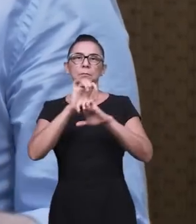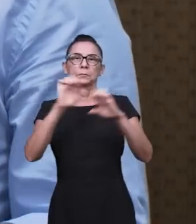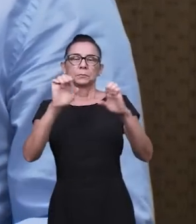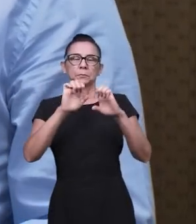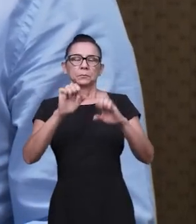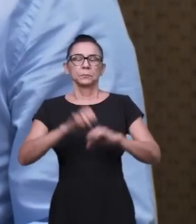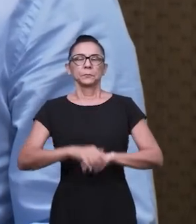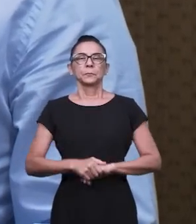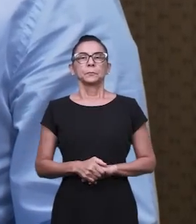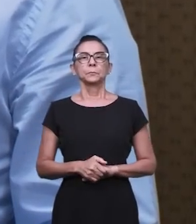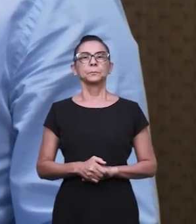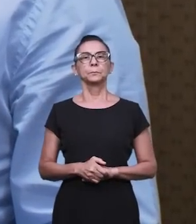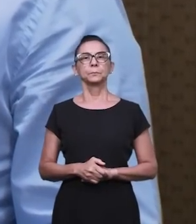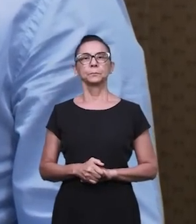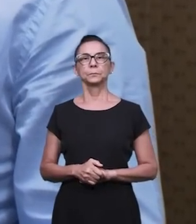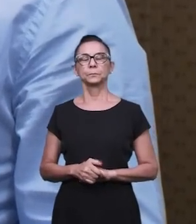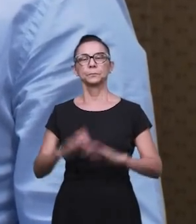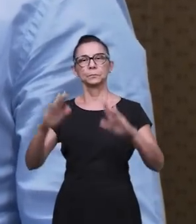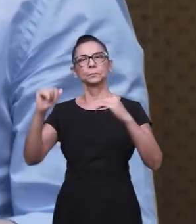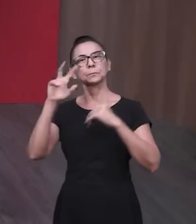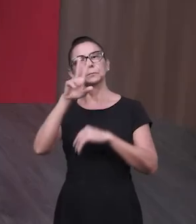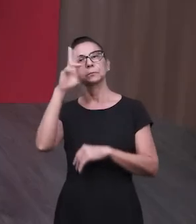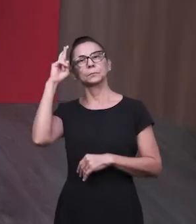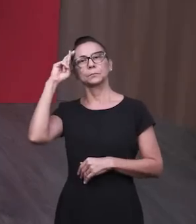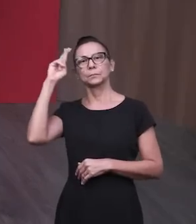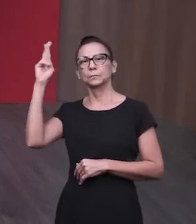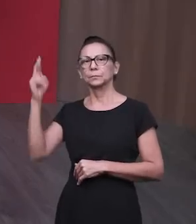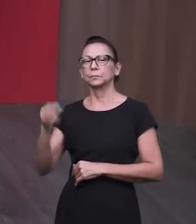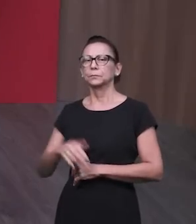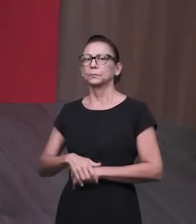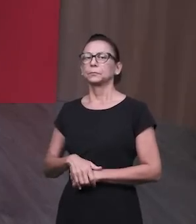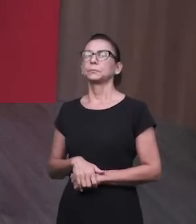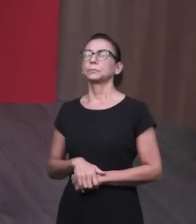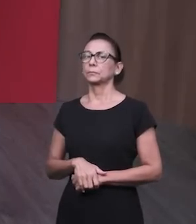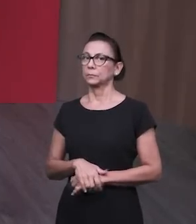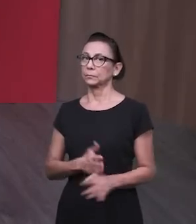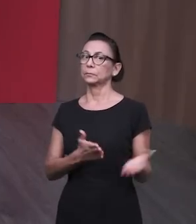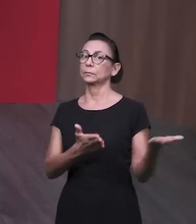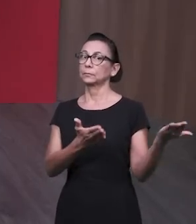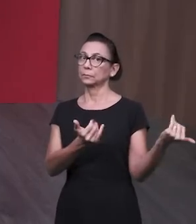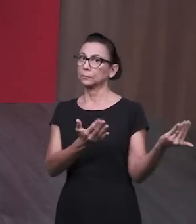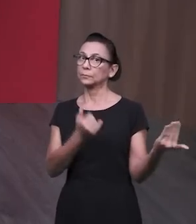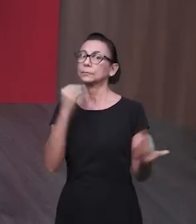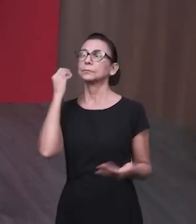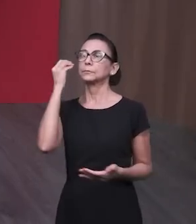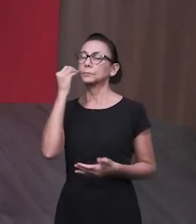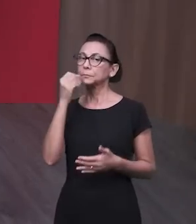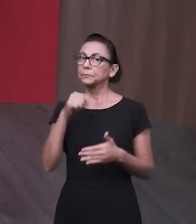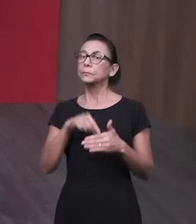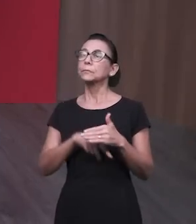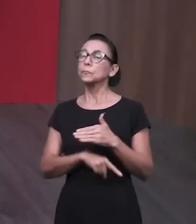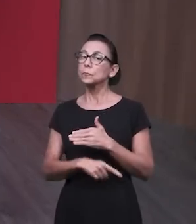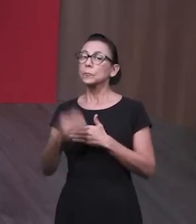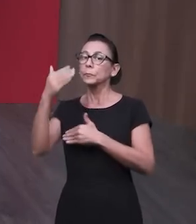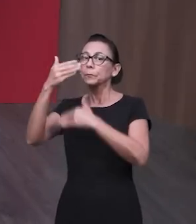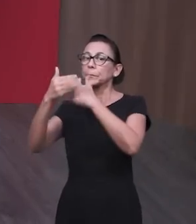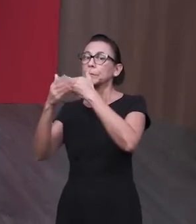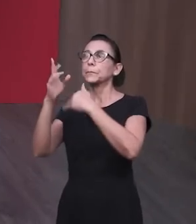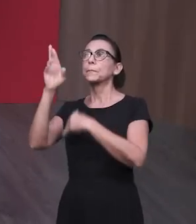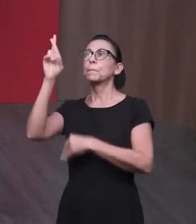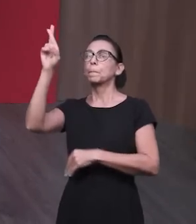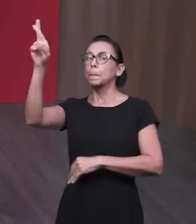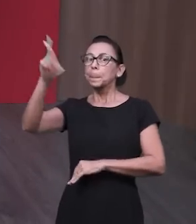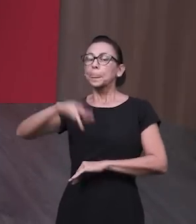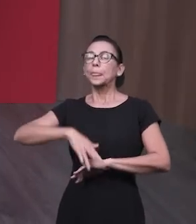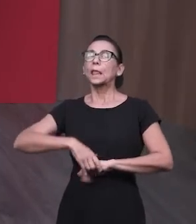para evangelizar. Louvado seja o nome do Senhor. Como nossos jovens têm tido experiências profundas com o Senhor.